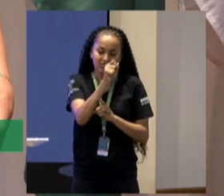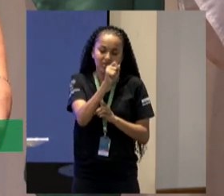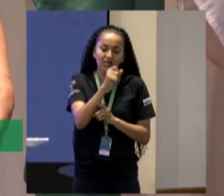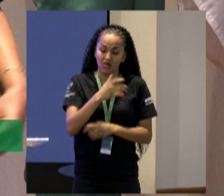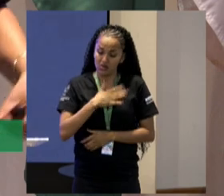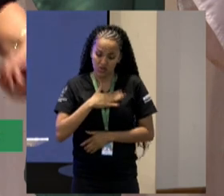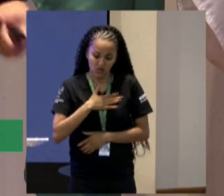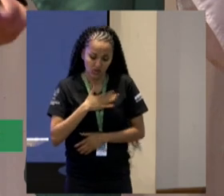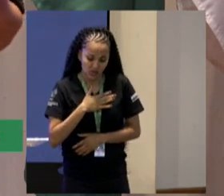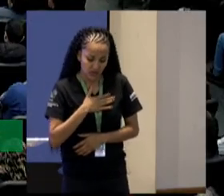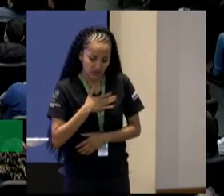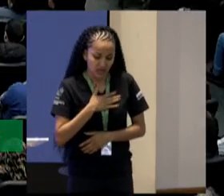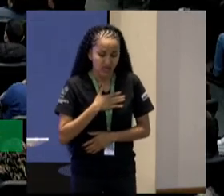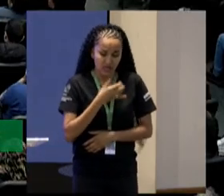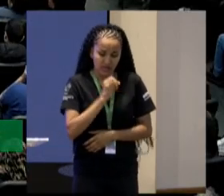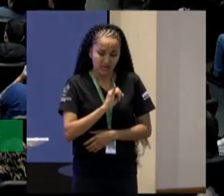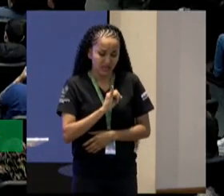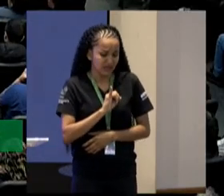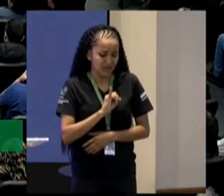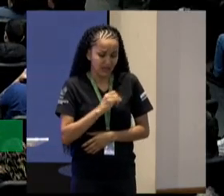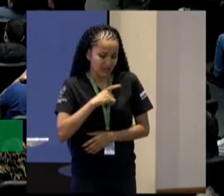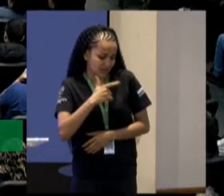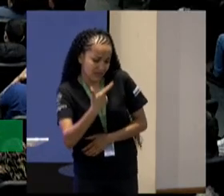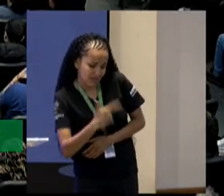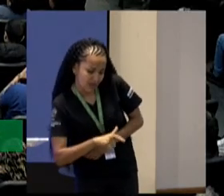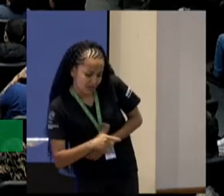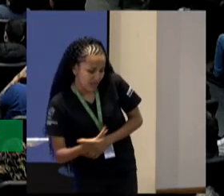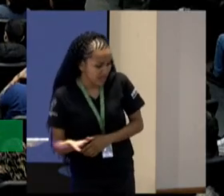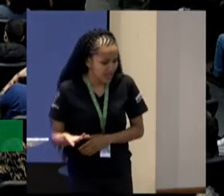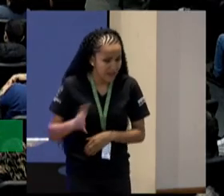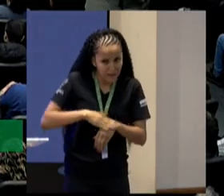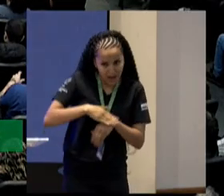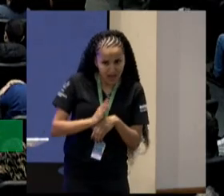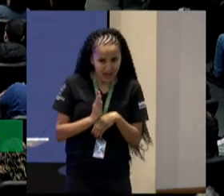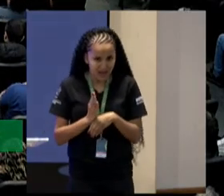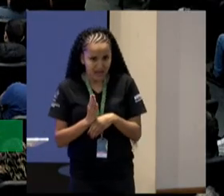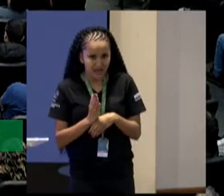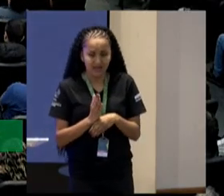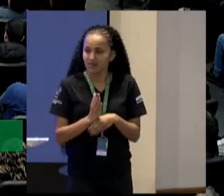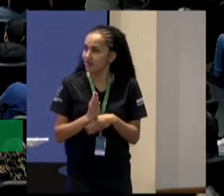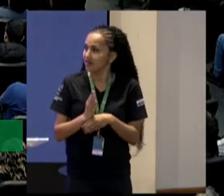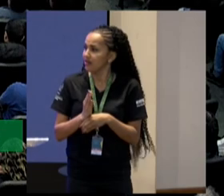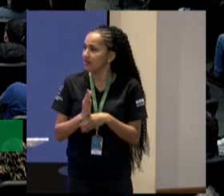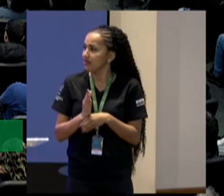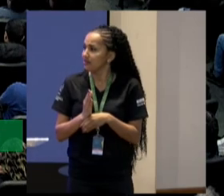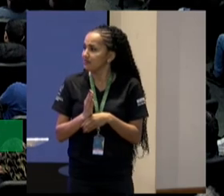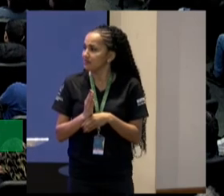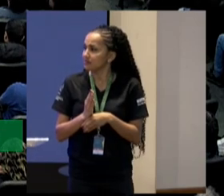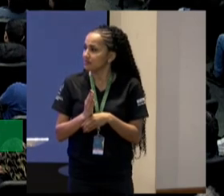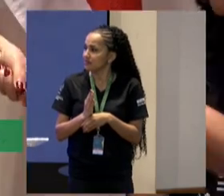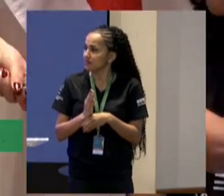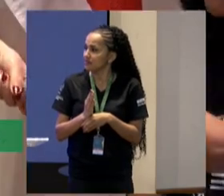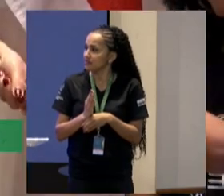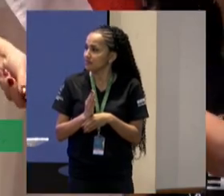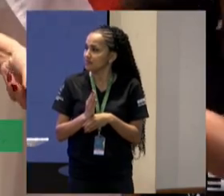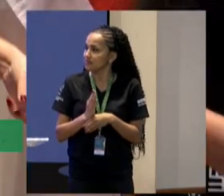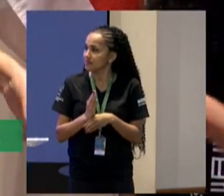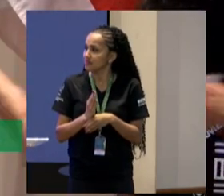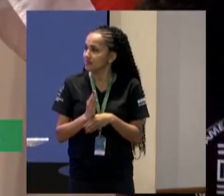eu não é... Se vocês me perguntarem assim, ah, então não existe mais... eu ainda tenho alguns minutos. Né?